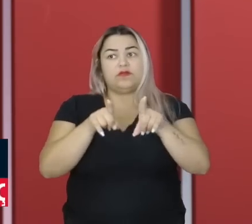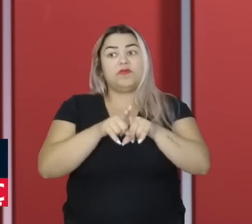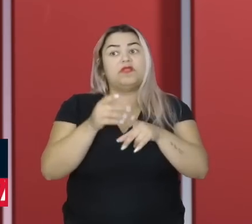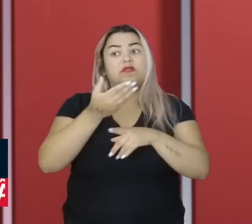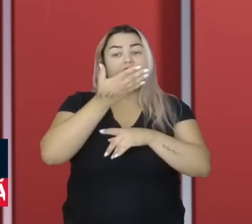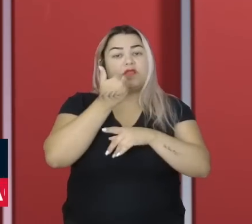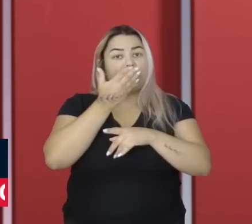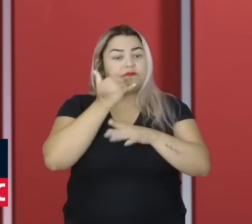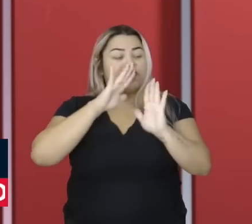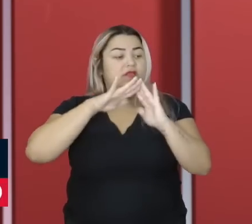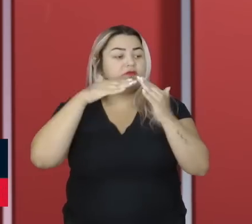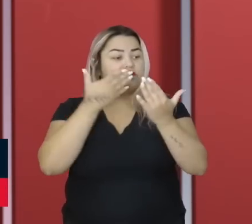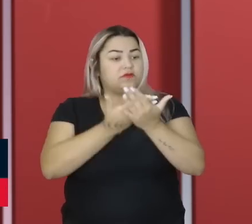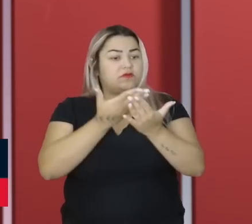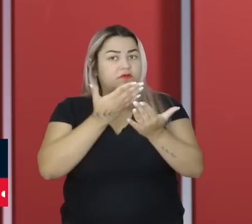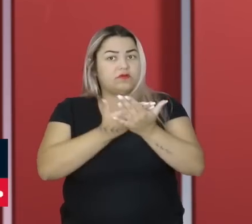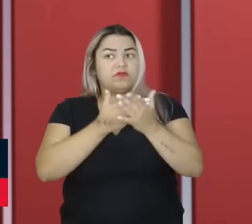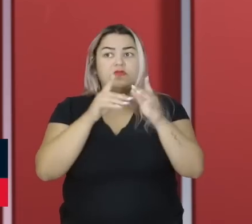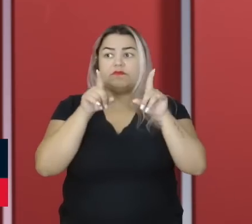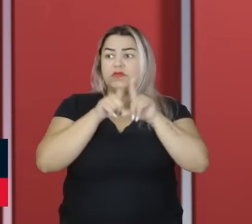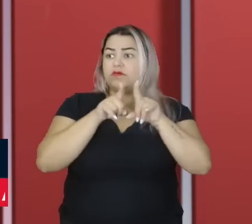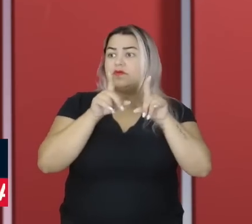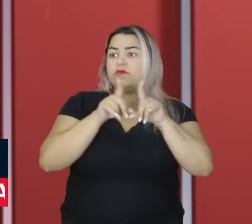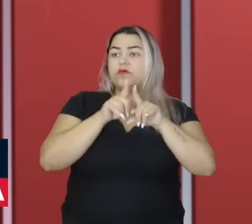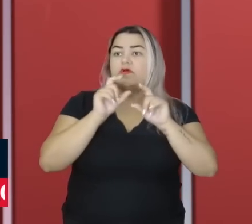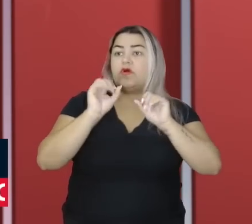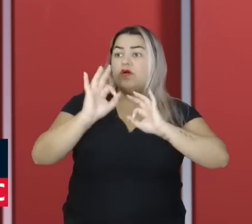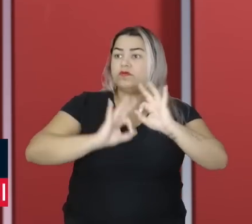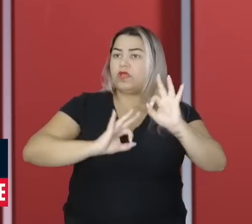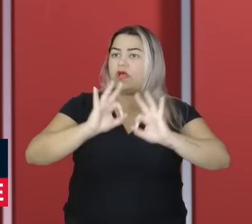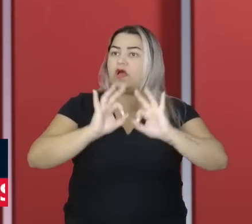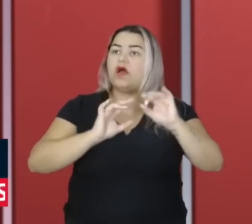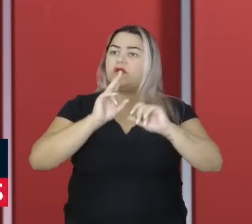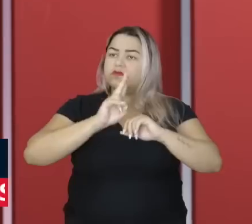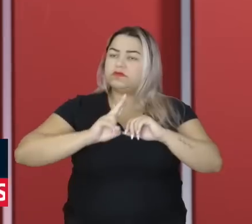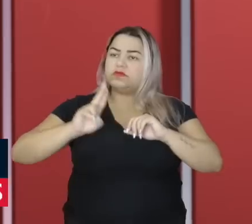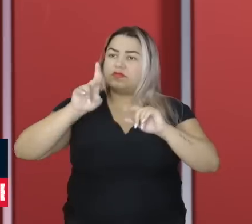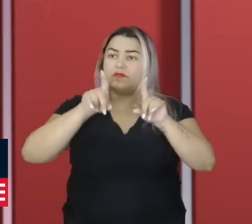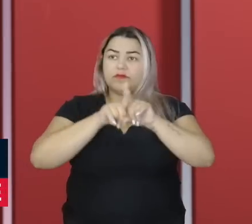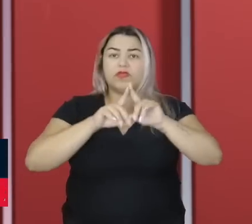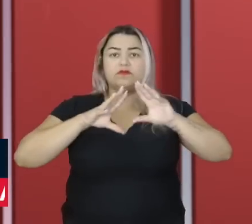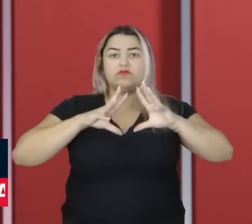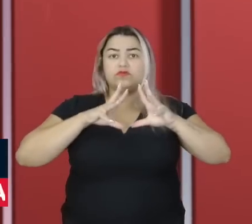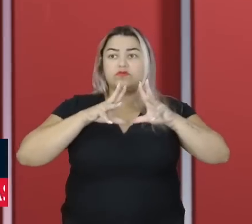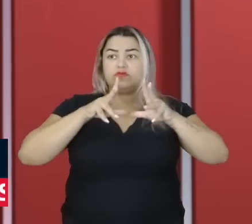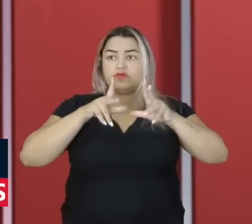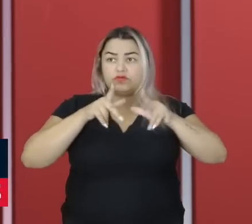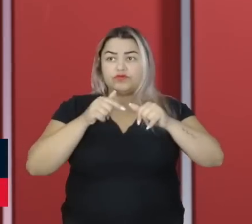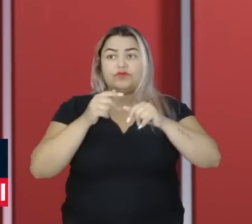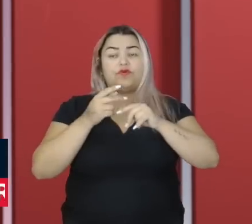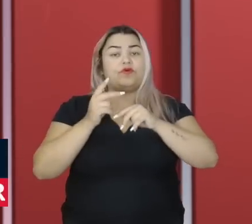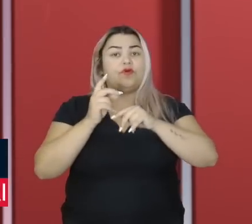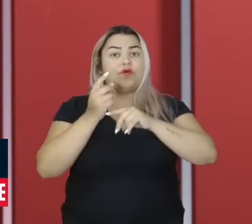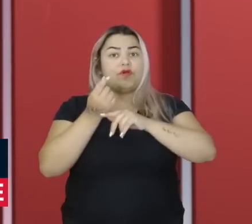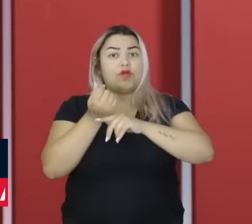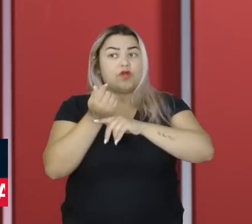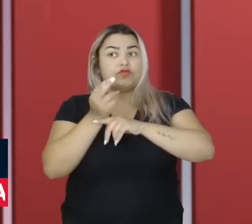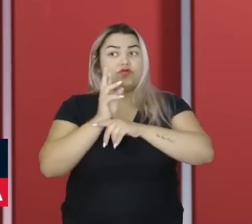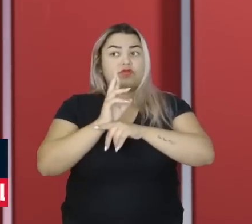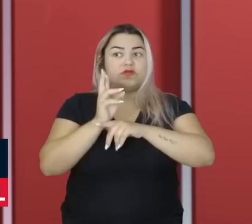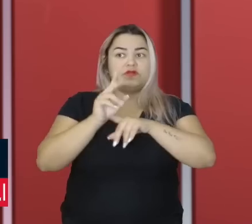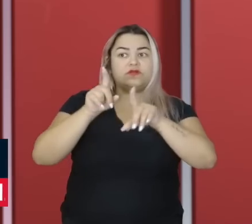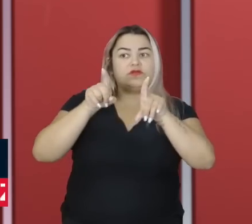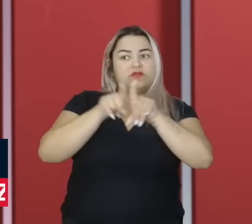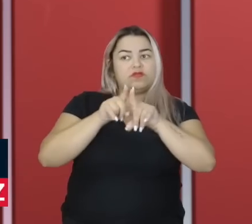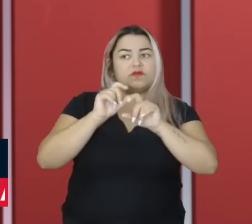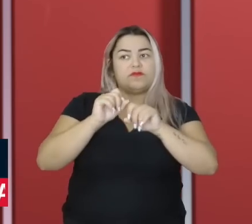alimentação escolar que estava defasada, reorganizou as universidades, recolocando também os recursos para as universidades,